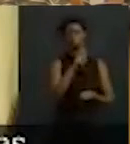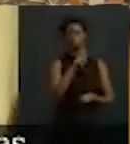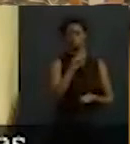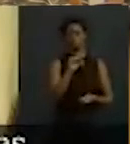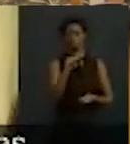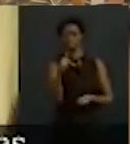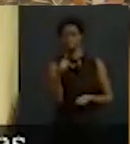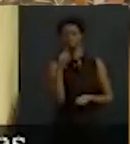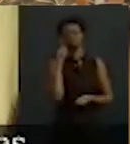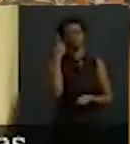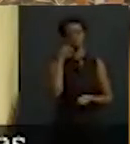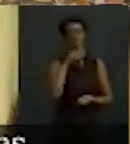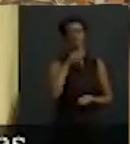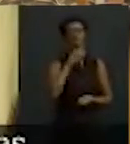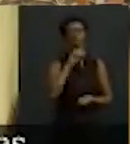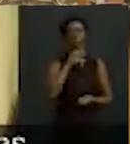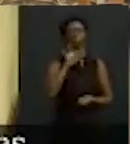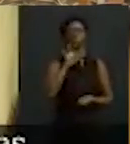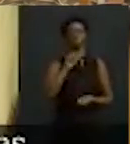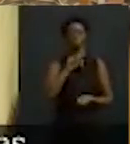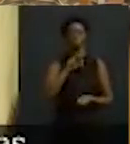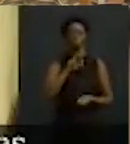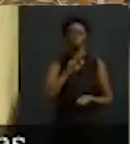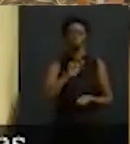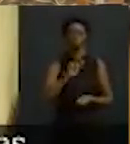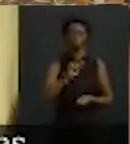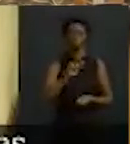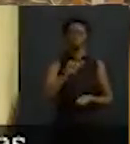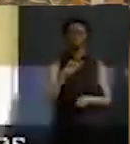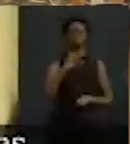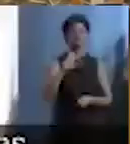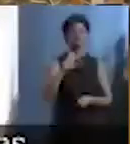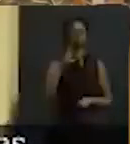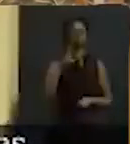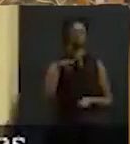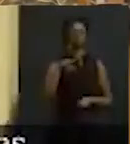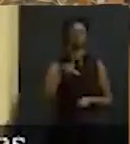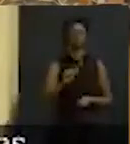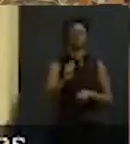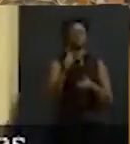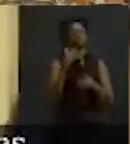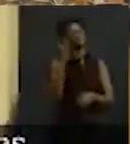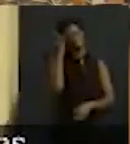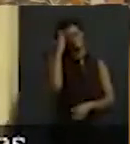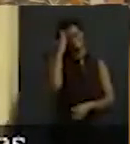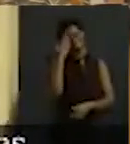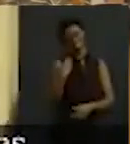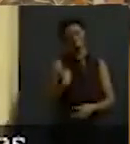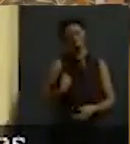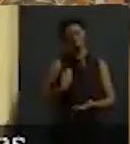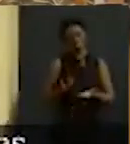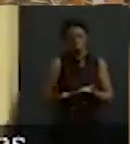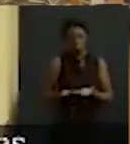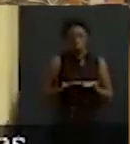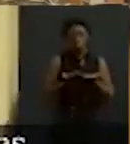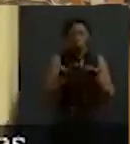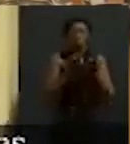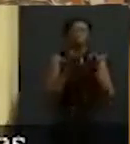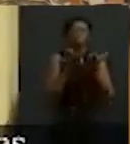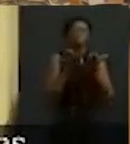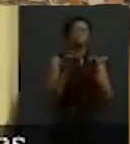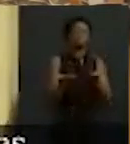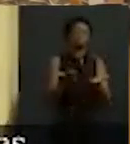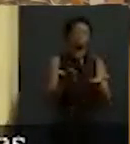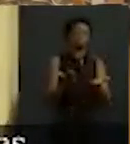Redonda, e temos certeza que essa nossa gratidão, esse reconhecimento, essa vida que ele entregou em prol da